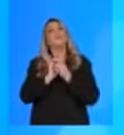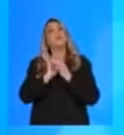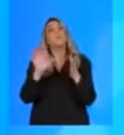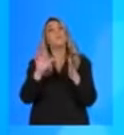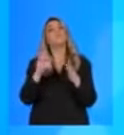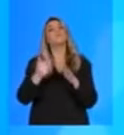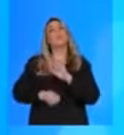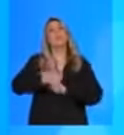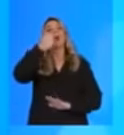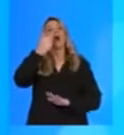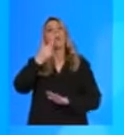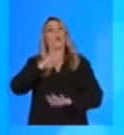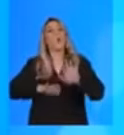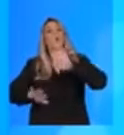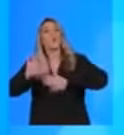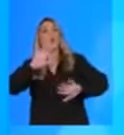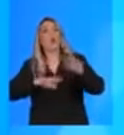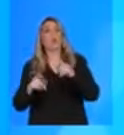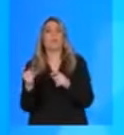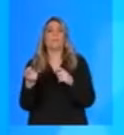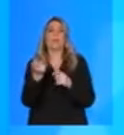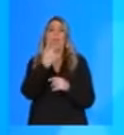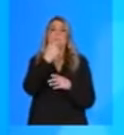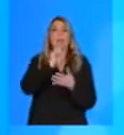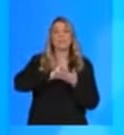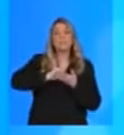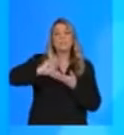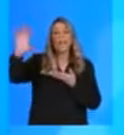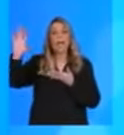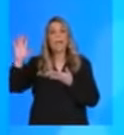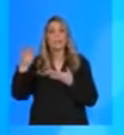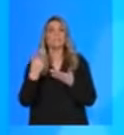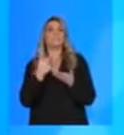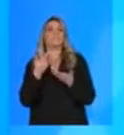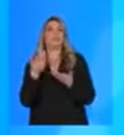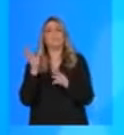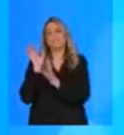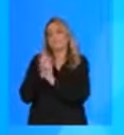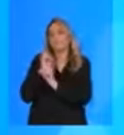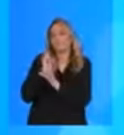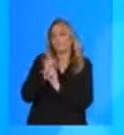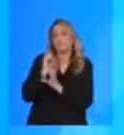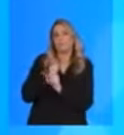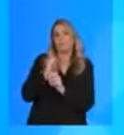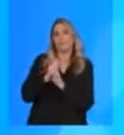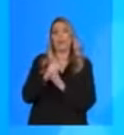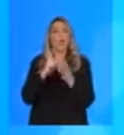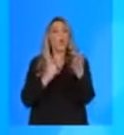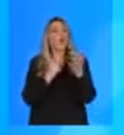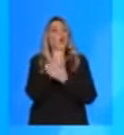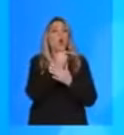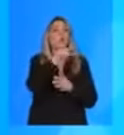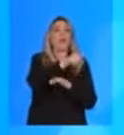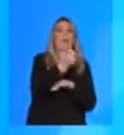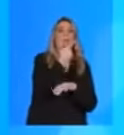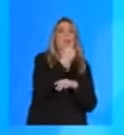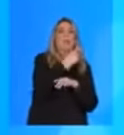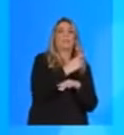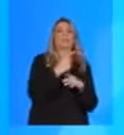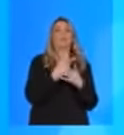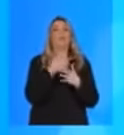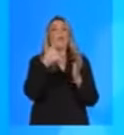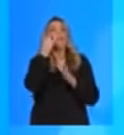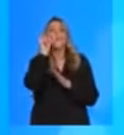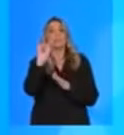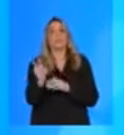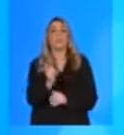todos os medicamentos os né que saem de dentro dessas unidades que permita a melhor compra desses medicamentos evitando né que